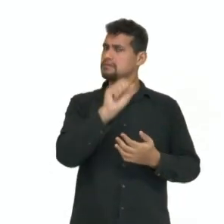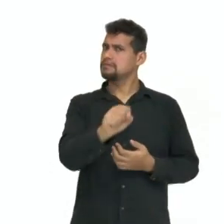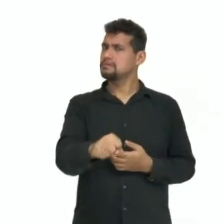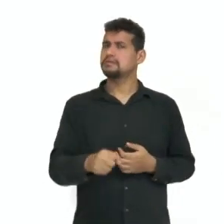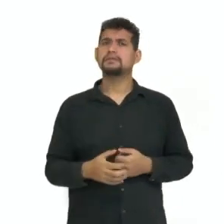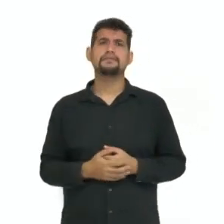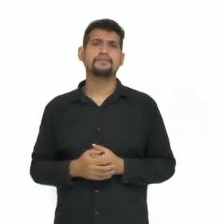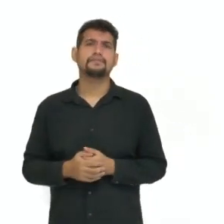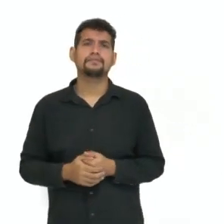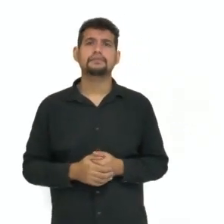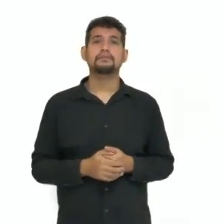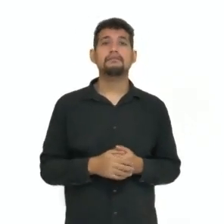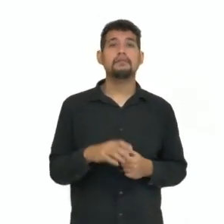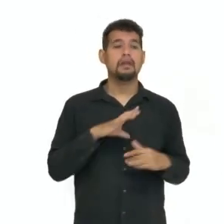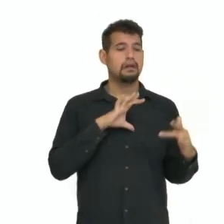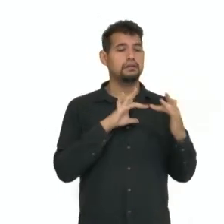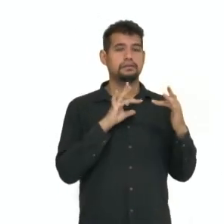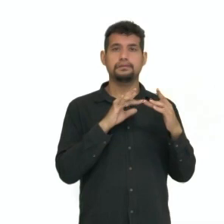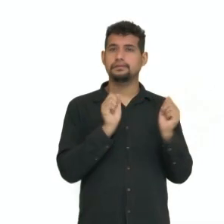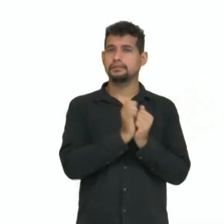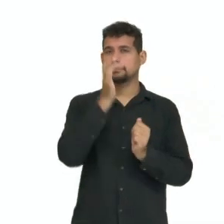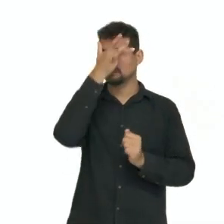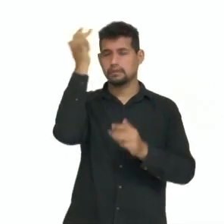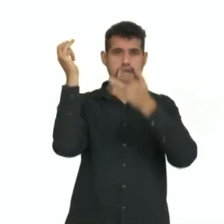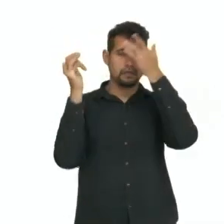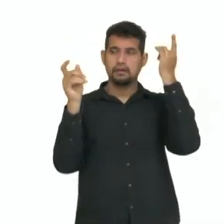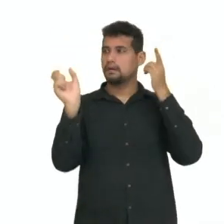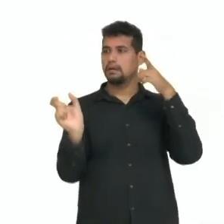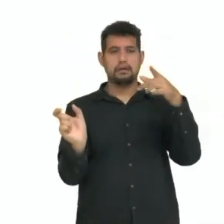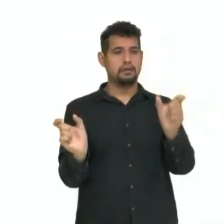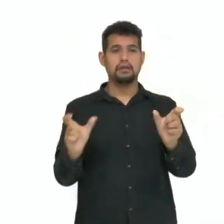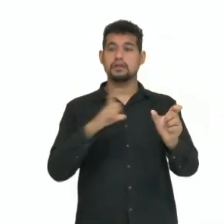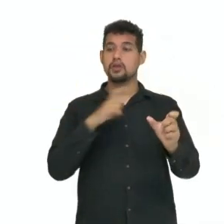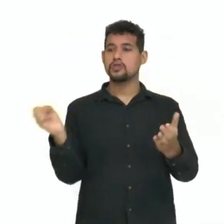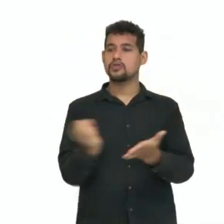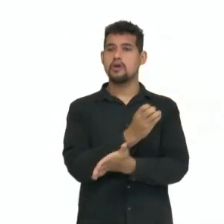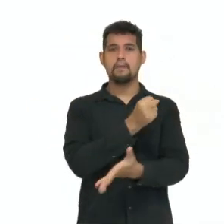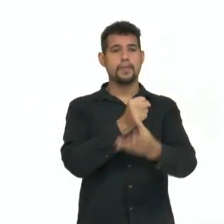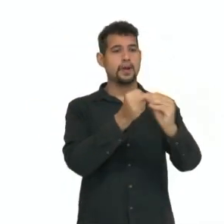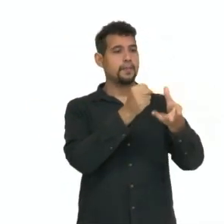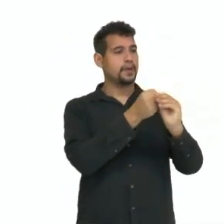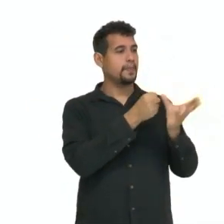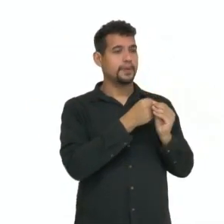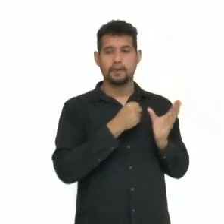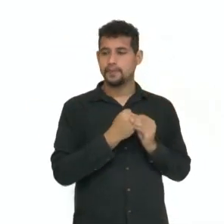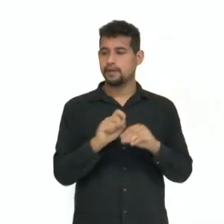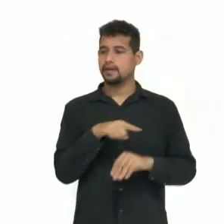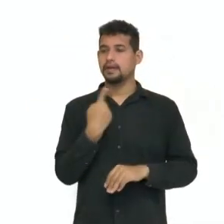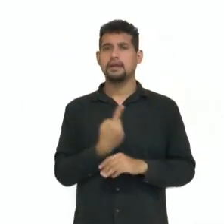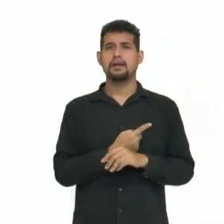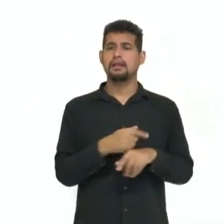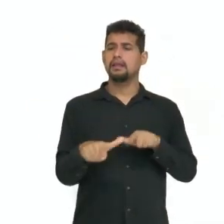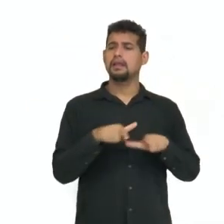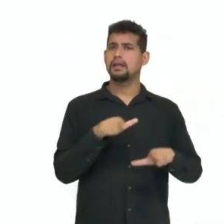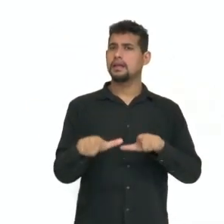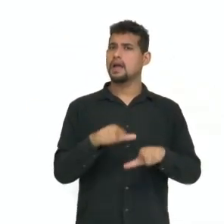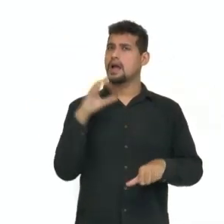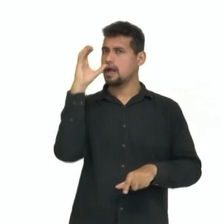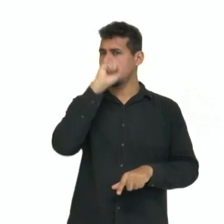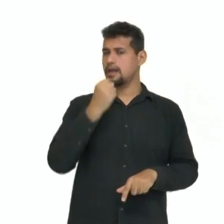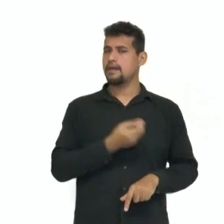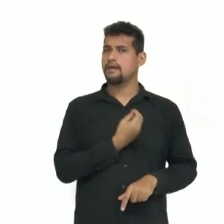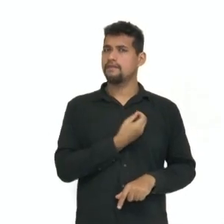importância. Nos comunicamos com outras pessoas, adquirimos novos conhecimentos e trabalhamos. Enriquece nossa